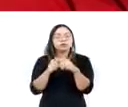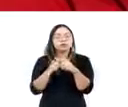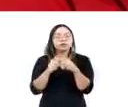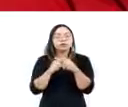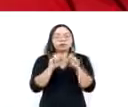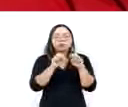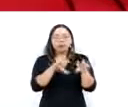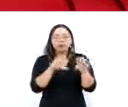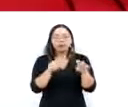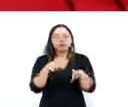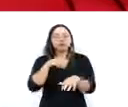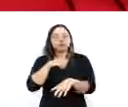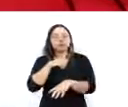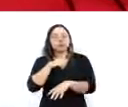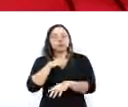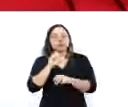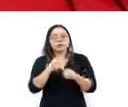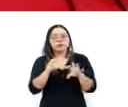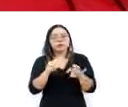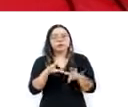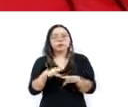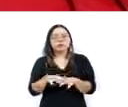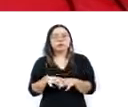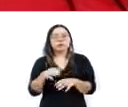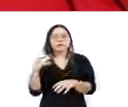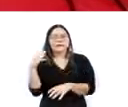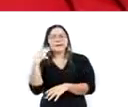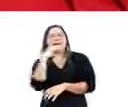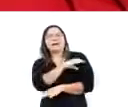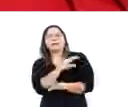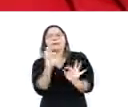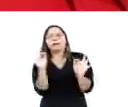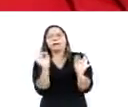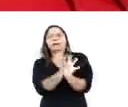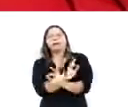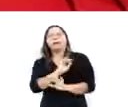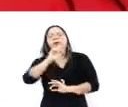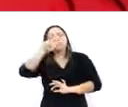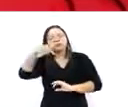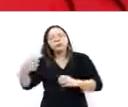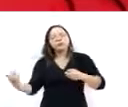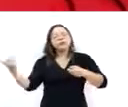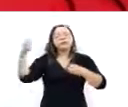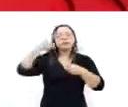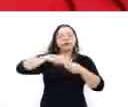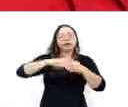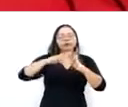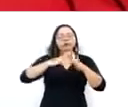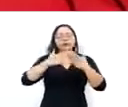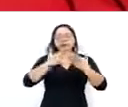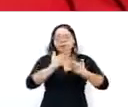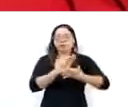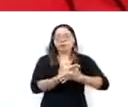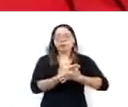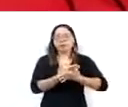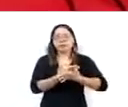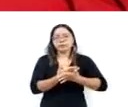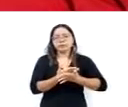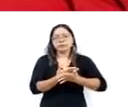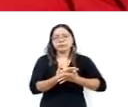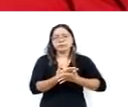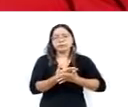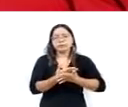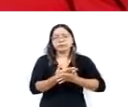educação, tinham na certeza que seria um momento rápido, que logo estaríamos retornando às nossas